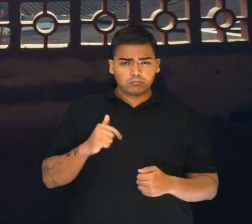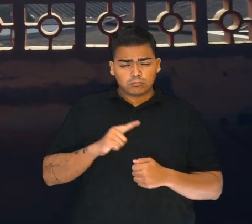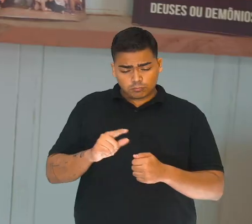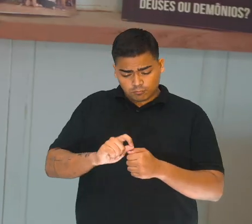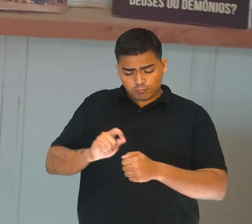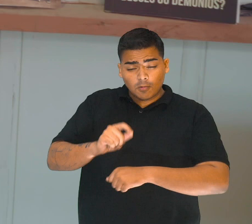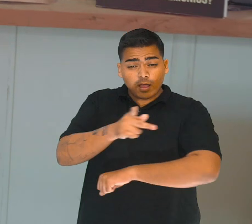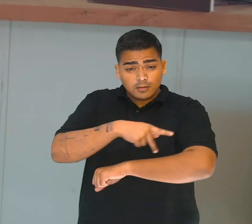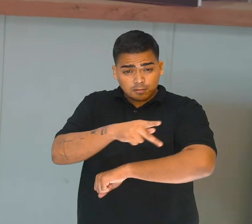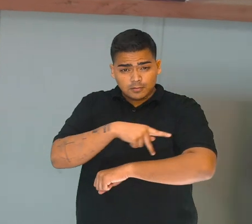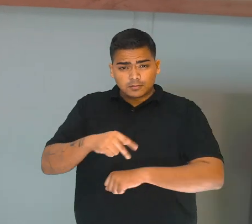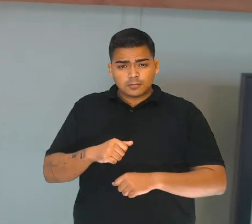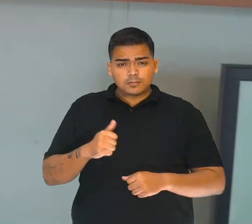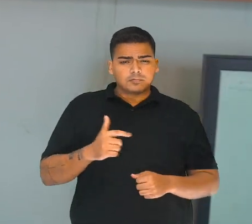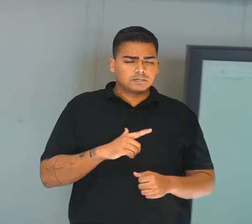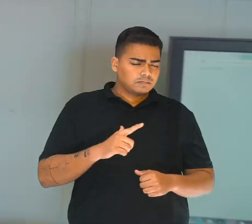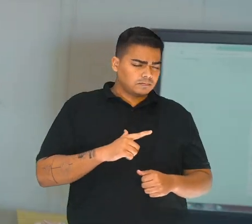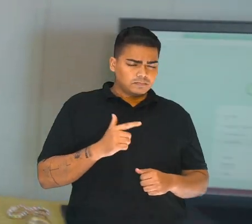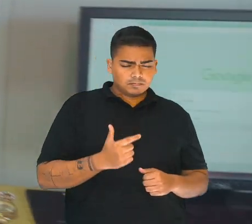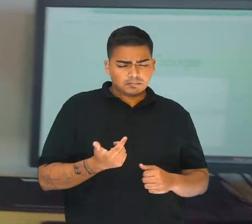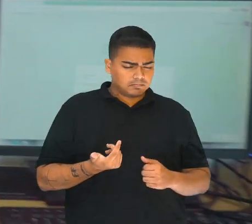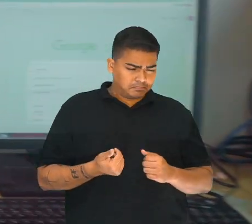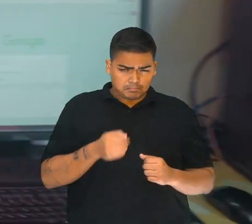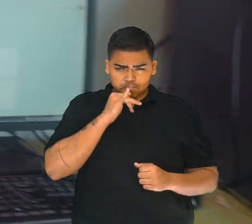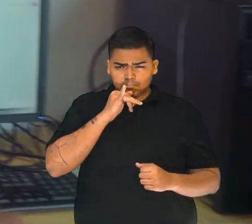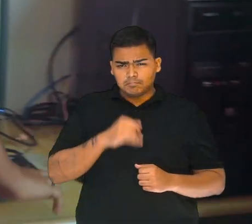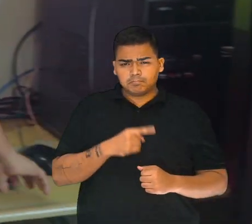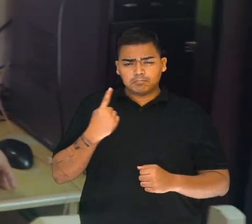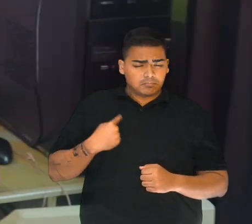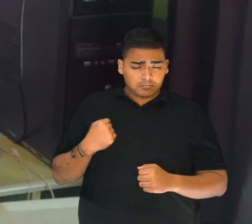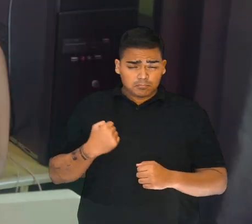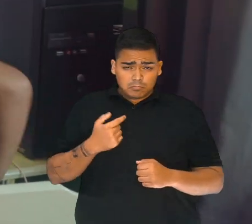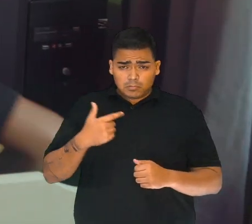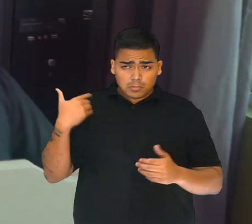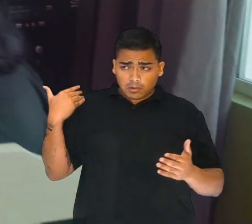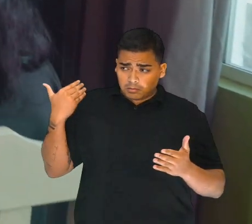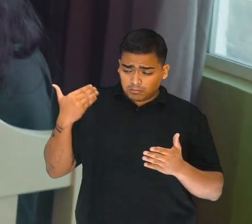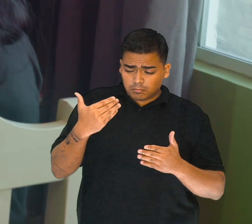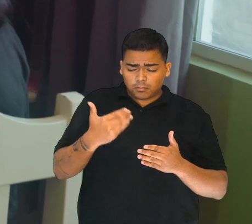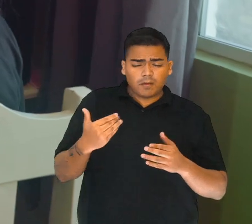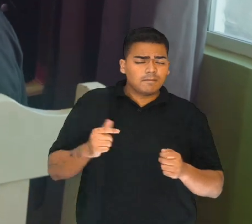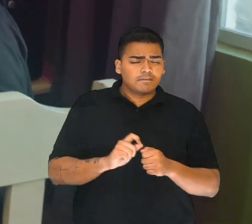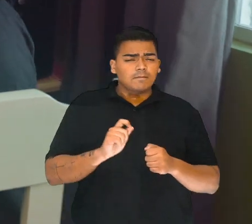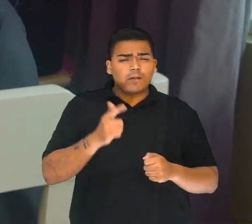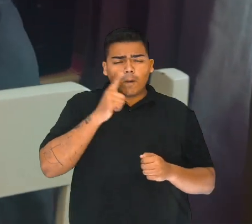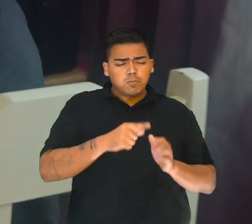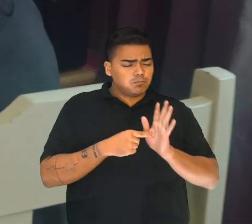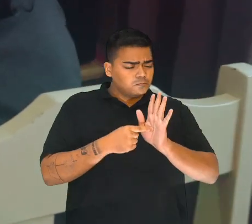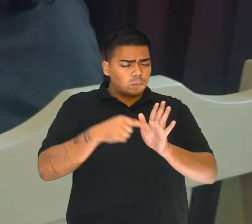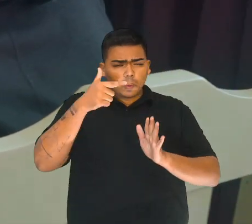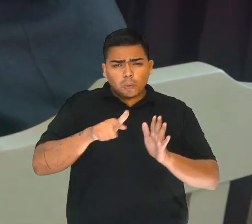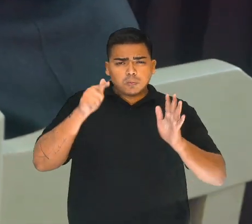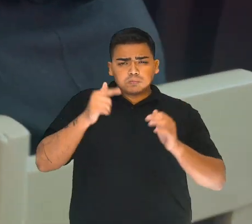está fazendo com o PAC, para os íntimos, PAC é prototipando a quebrada, né? Mas o que a gente tem feito com o PAC é conseguir apresentar